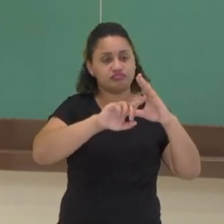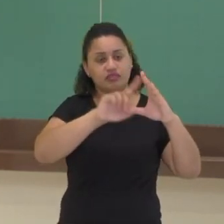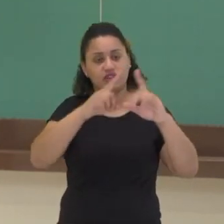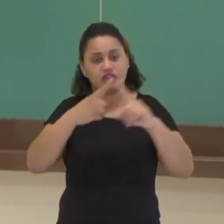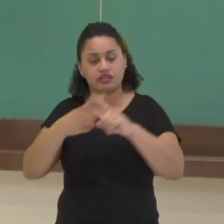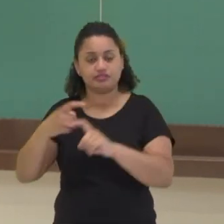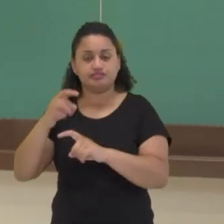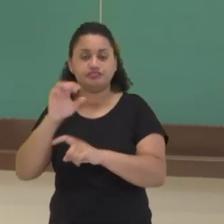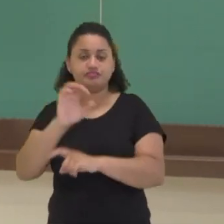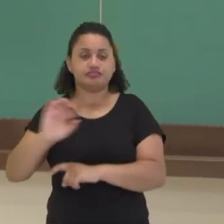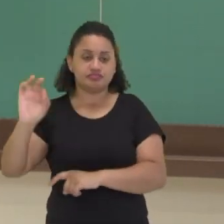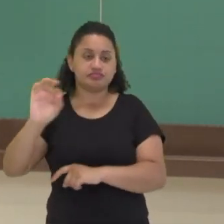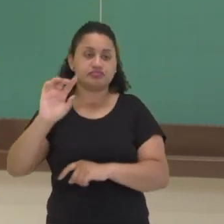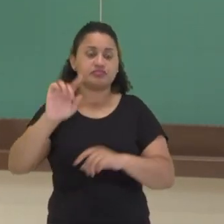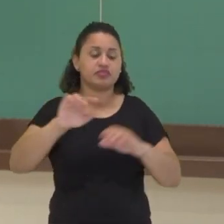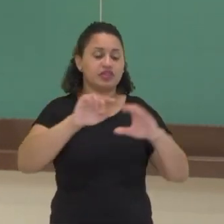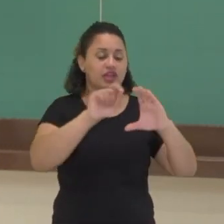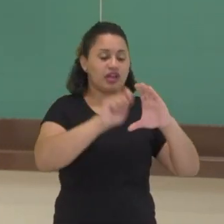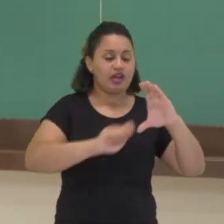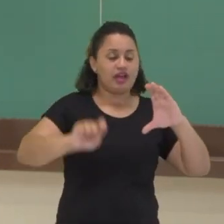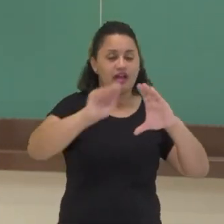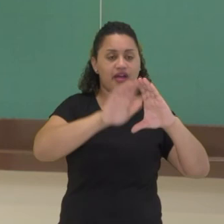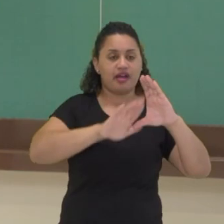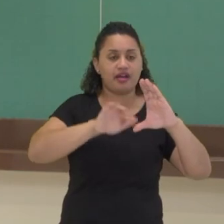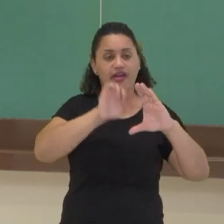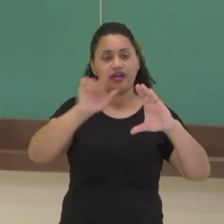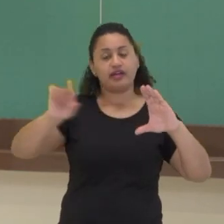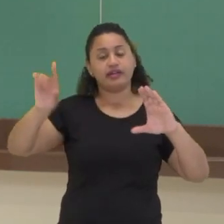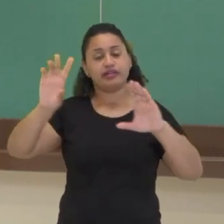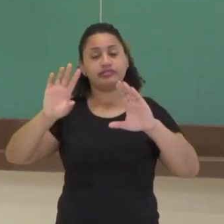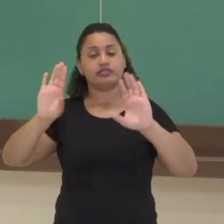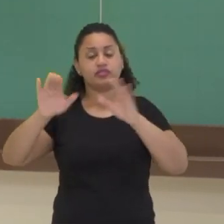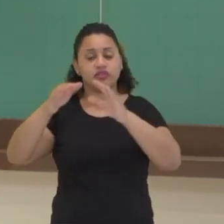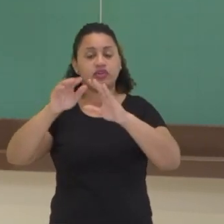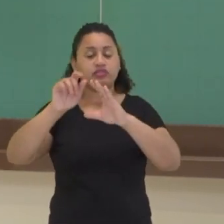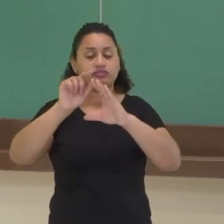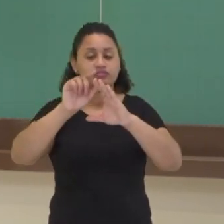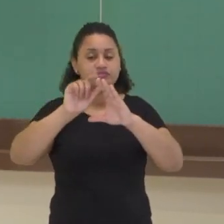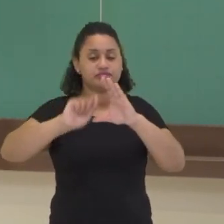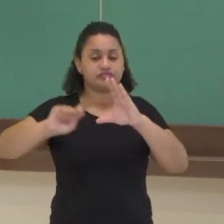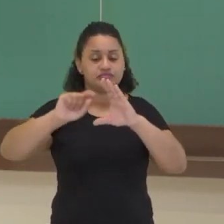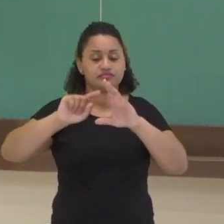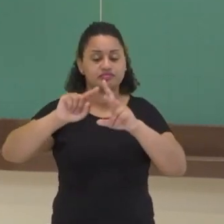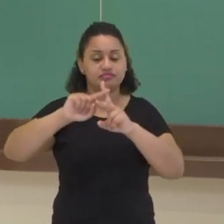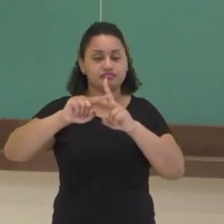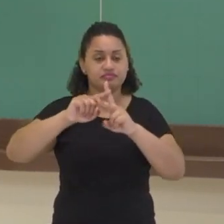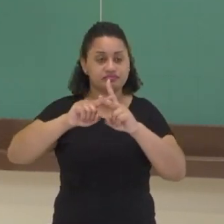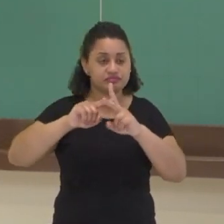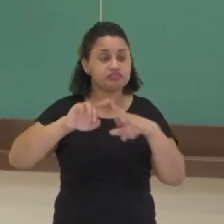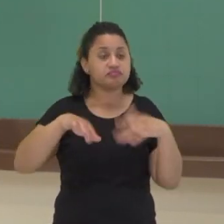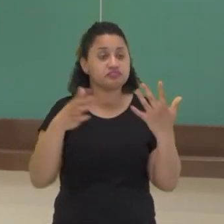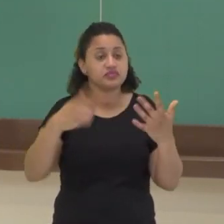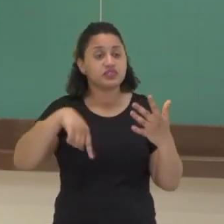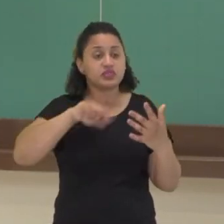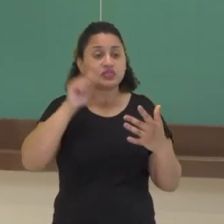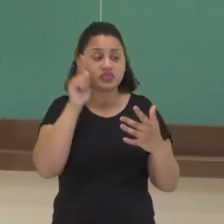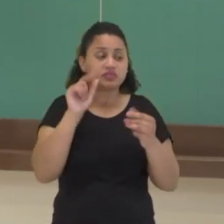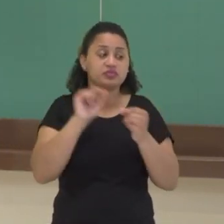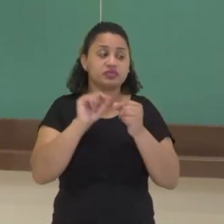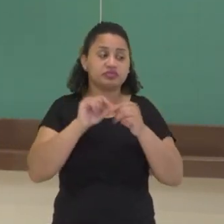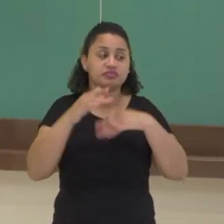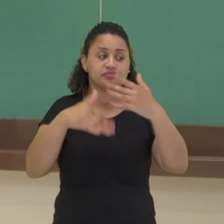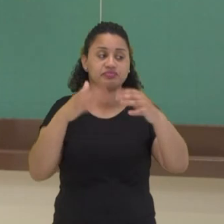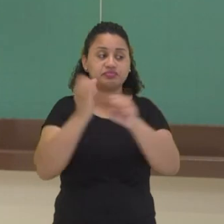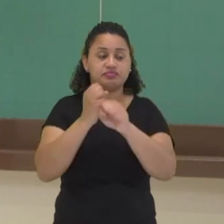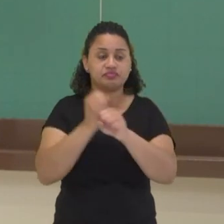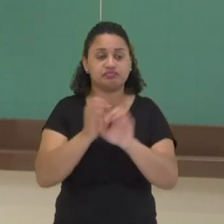círculo pelo ângulo do setor circular. E assim a gente consegue aí fazer o cálculo